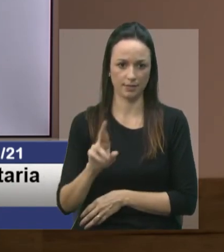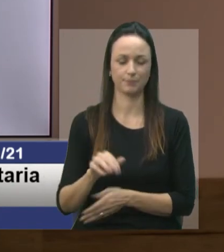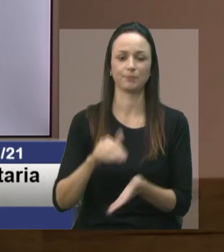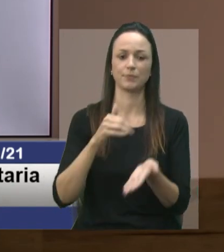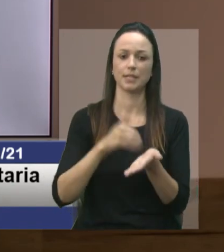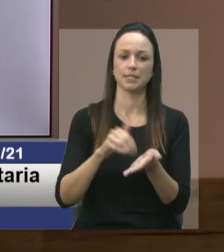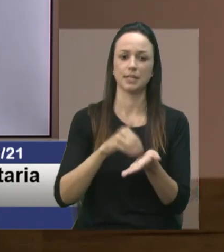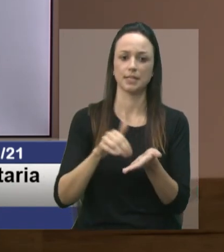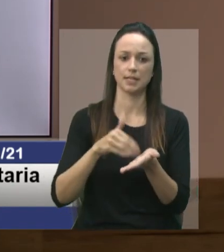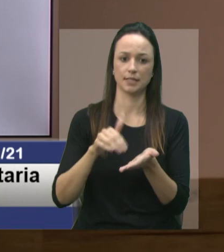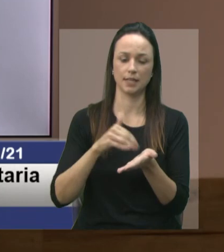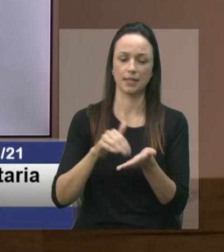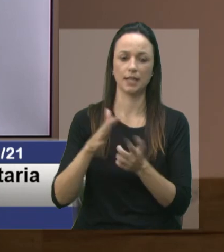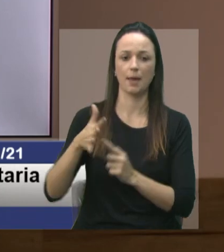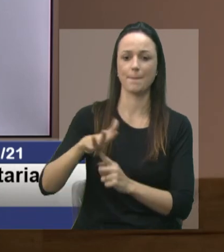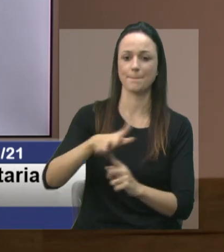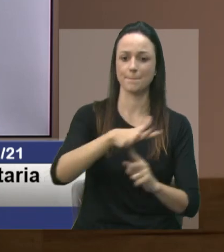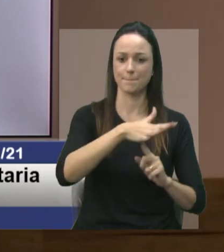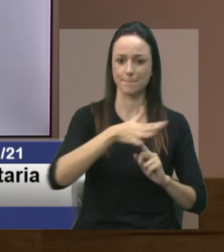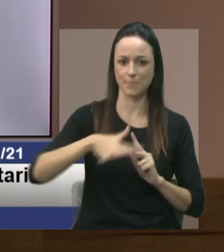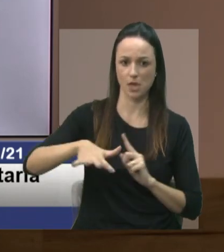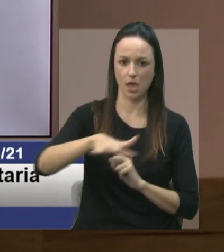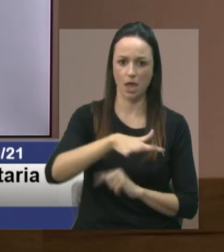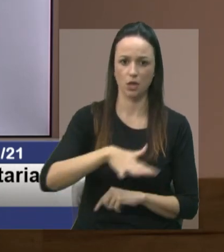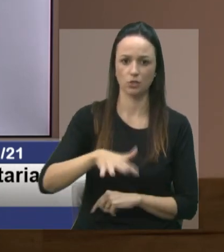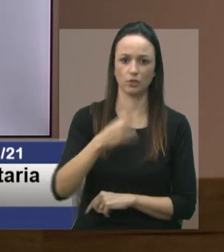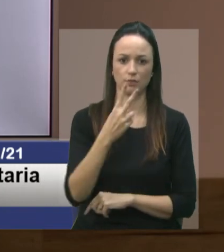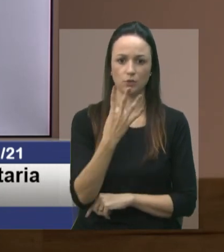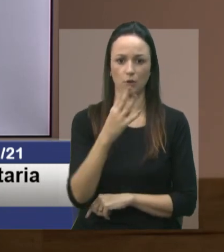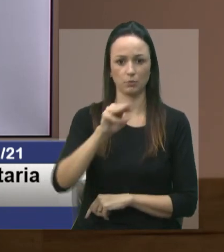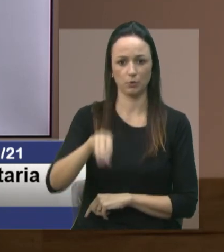R$ 158.102.500. Secretaria de Meio Ambiente,